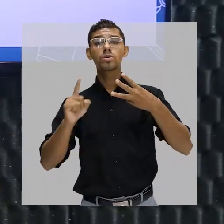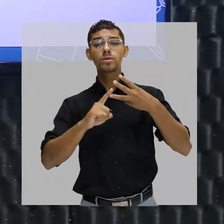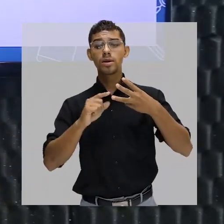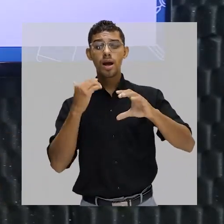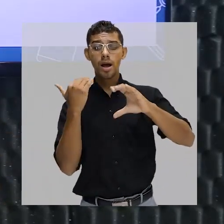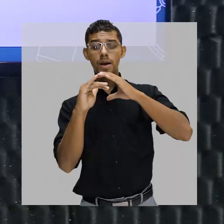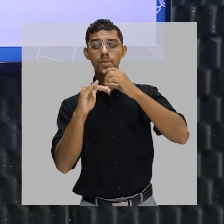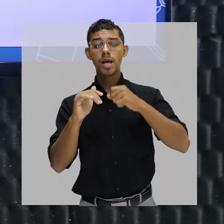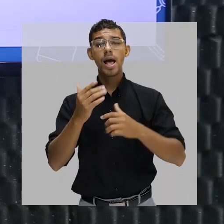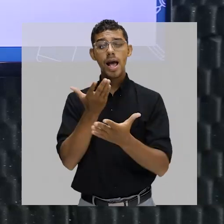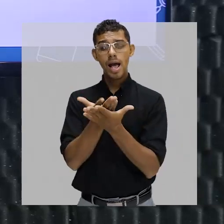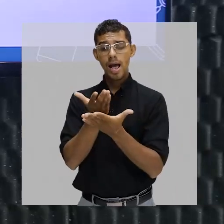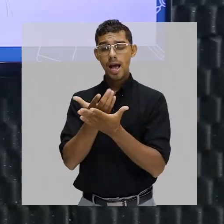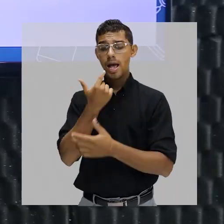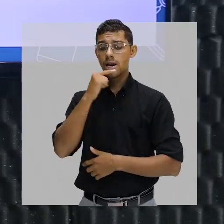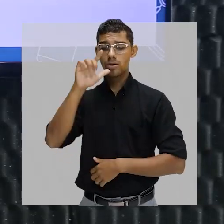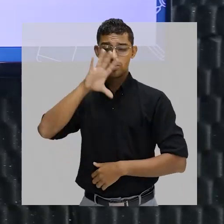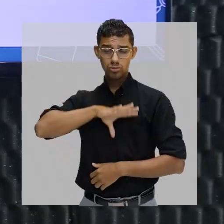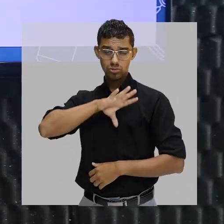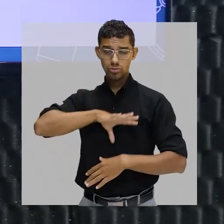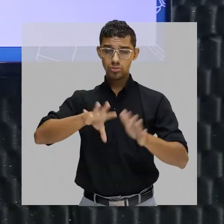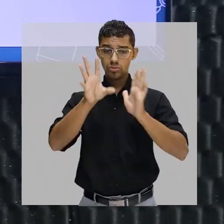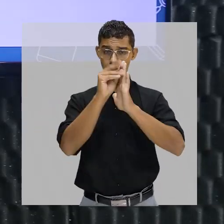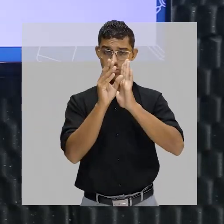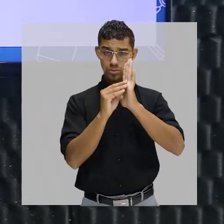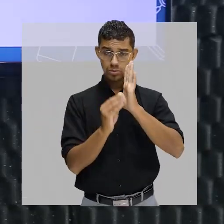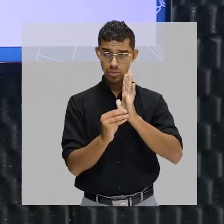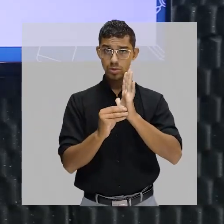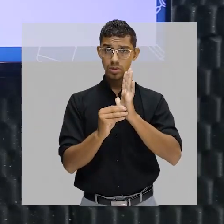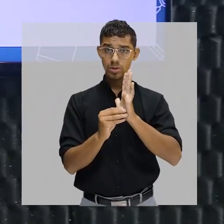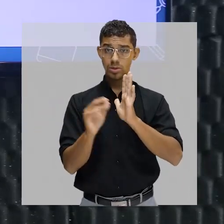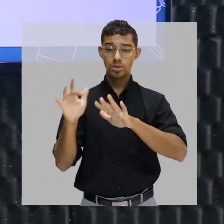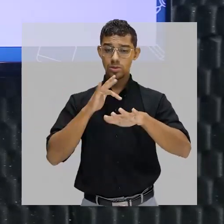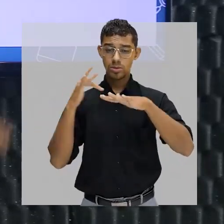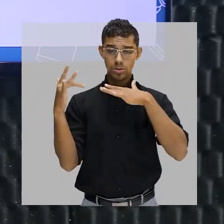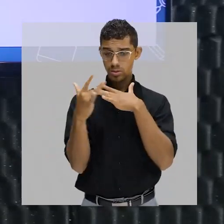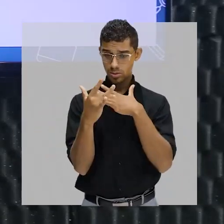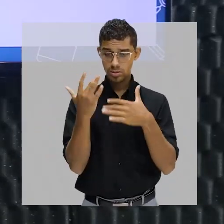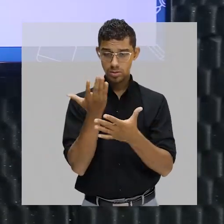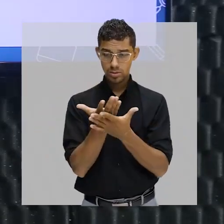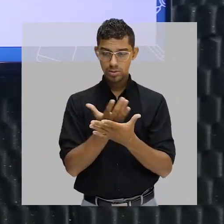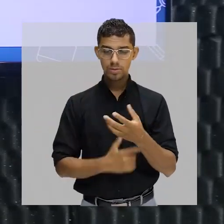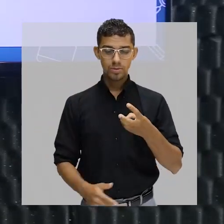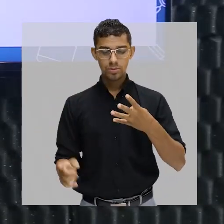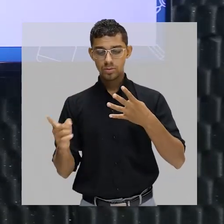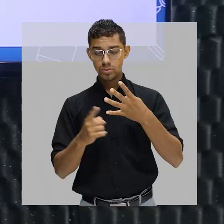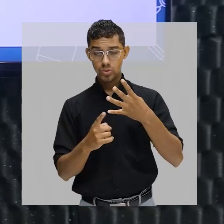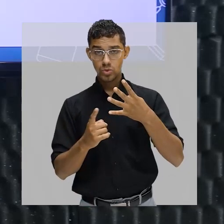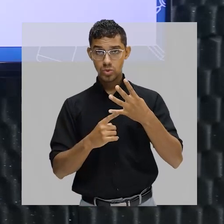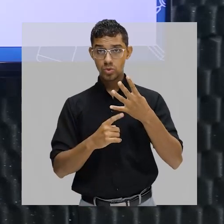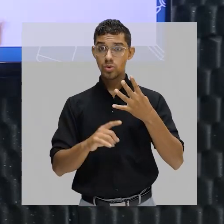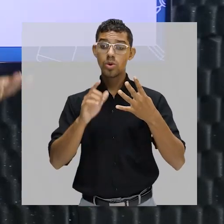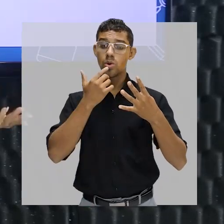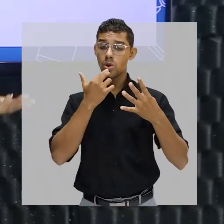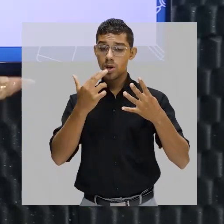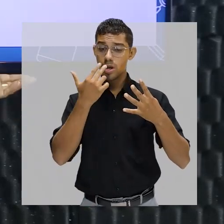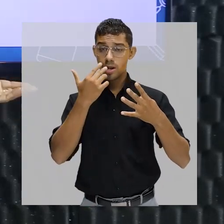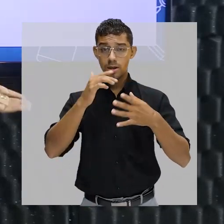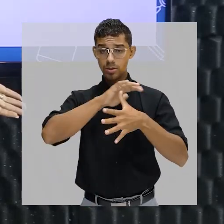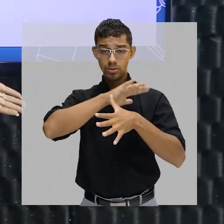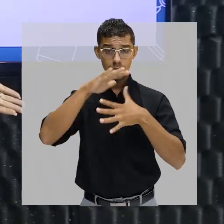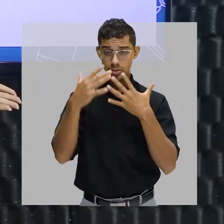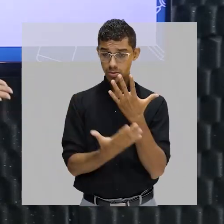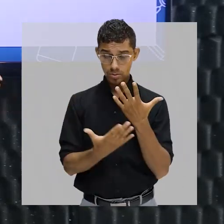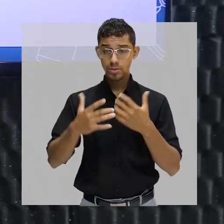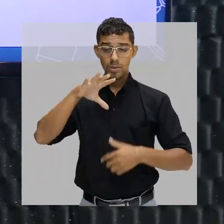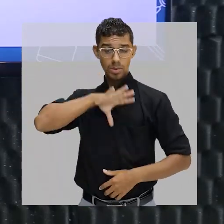língua portuguesa, que é a linguagem das redes sociais. É a mensagem da minha aula, tá bom? O código, língua portuguesa por mim, língua brasileira de